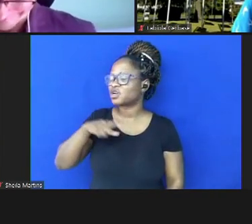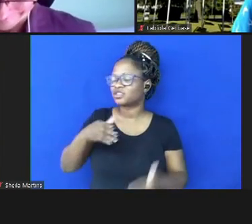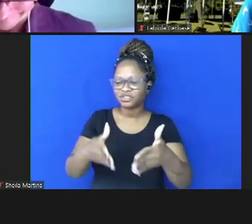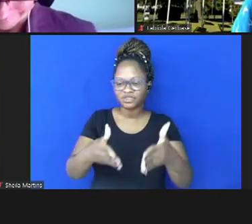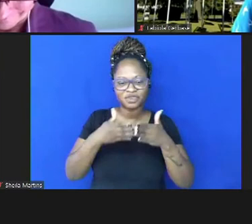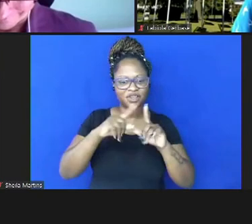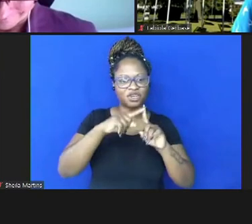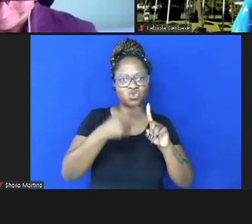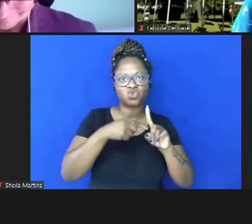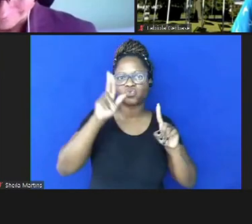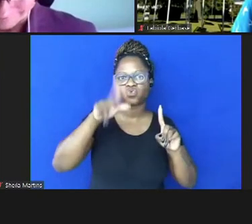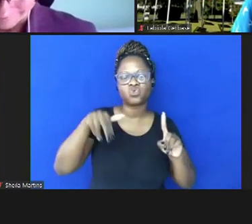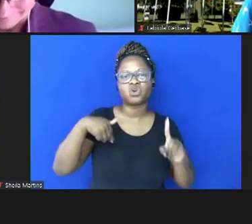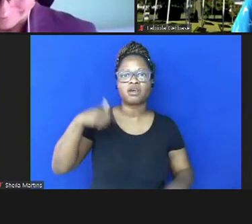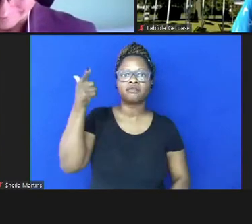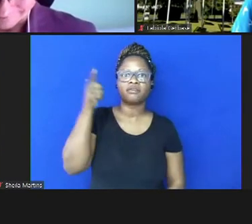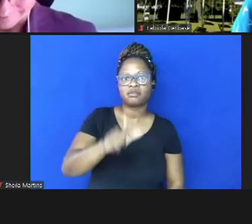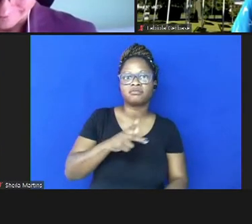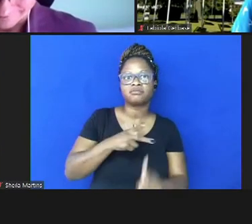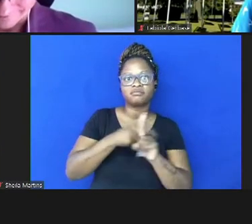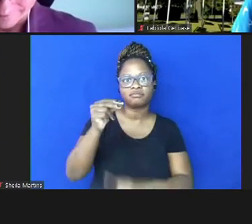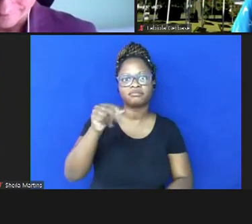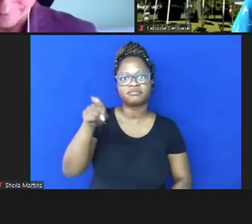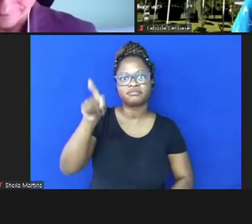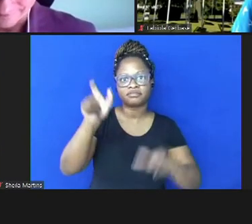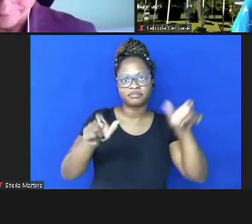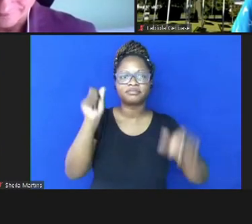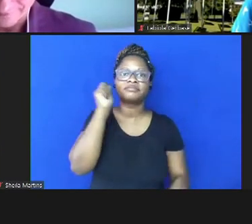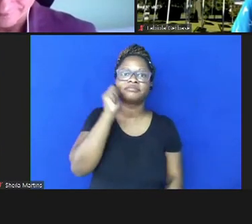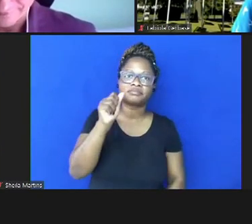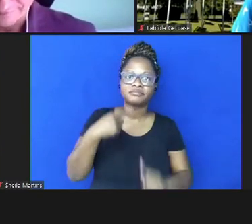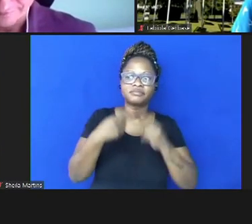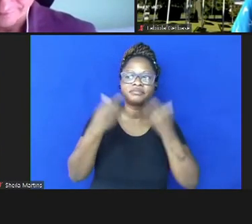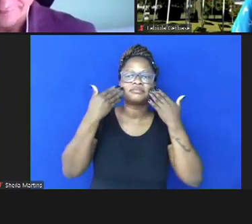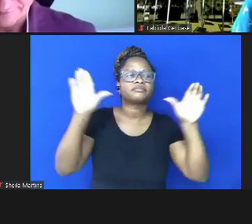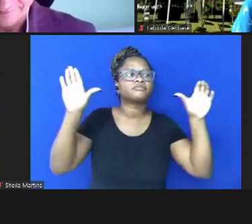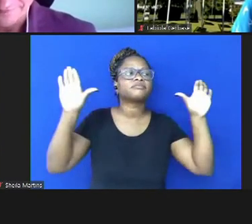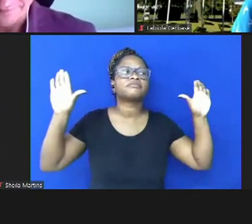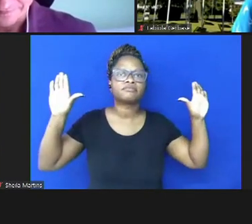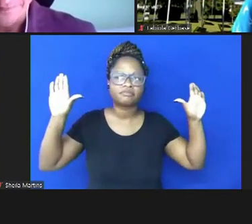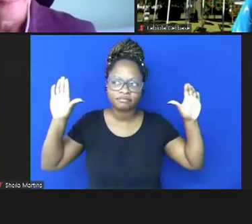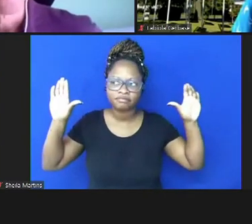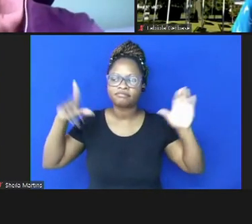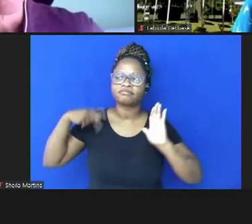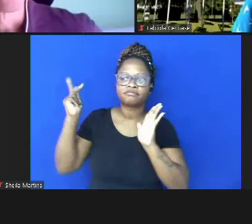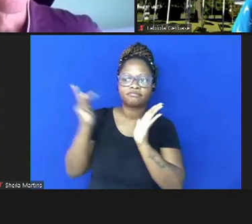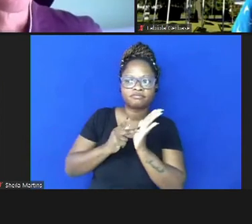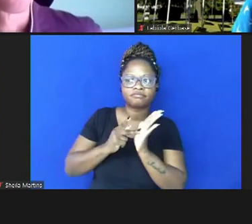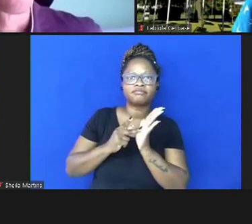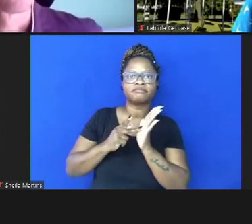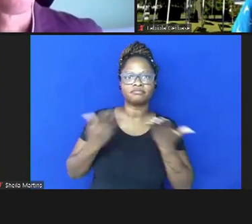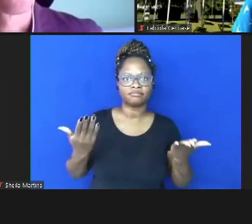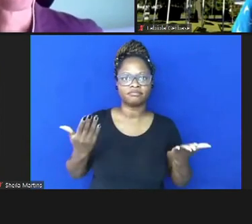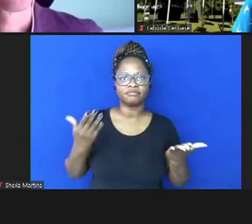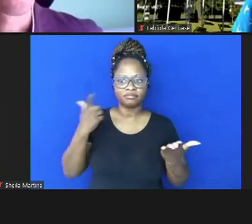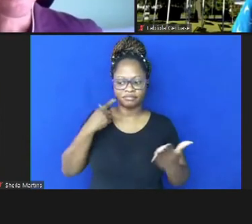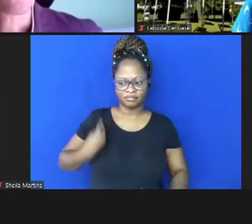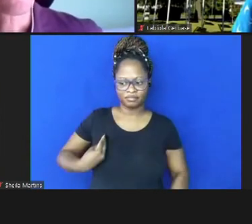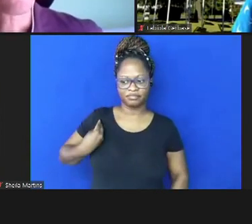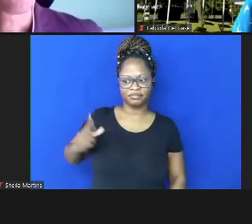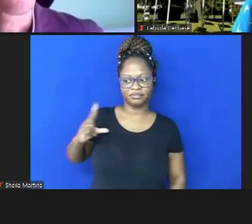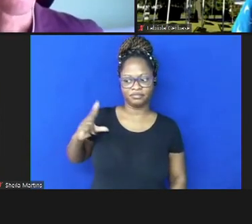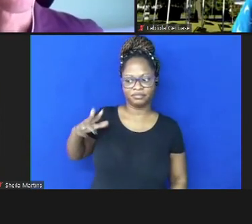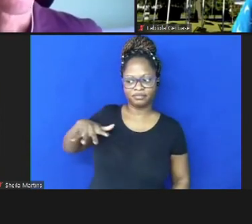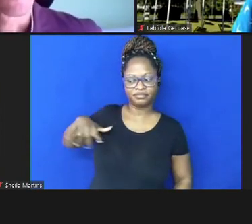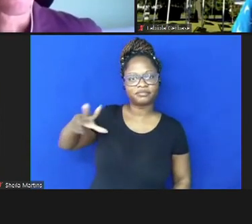é uma conquista para as mulheres poder mostrar as coisas em compasso com a sua vida